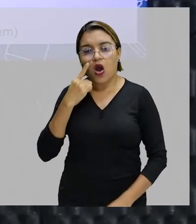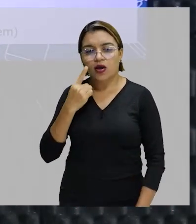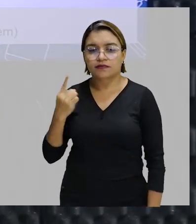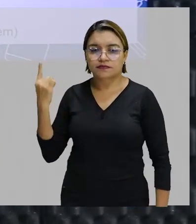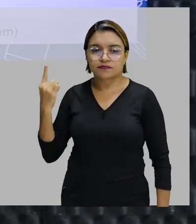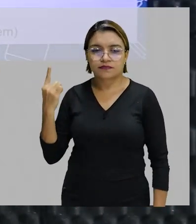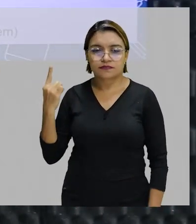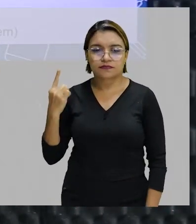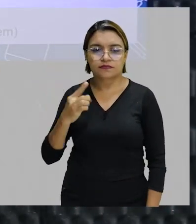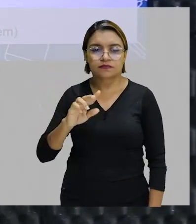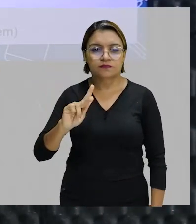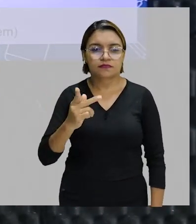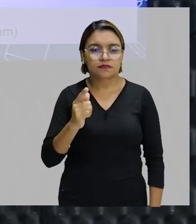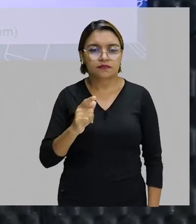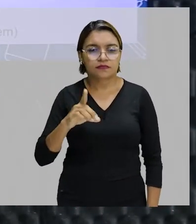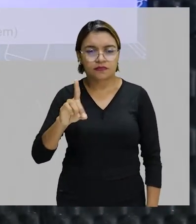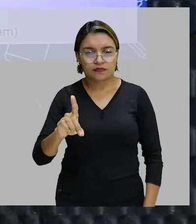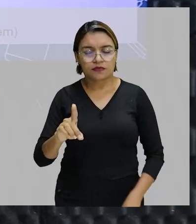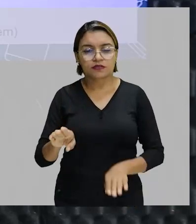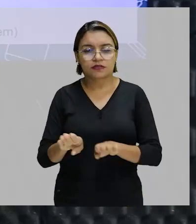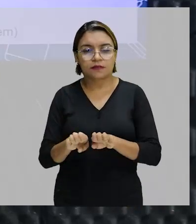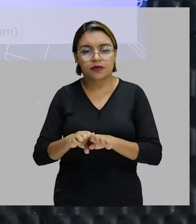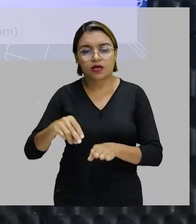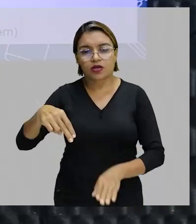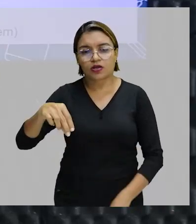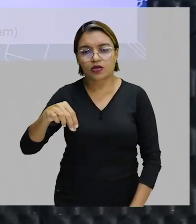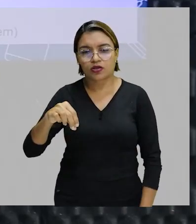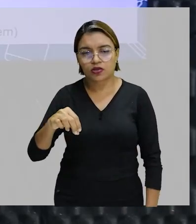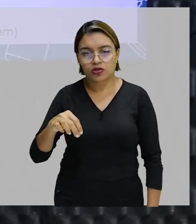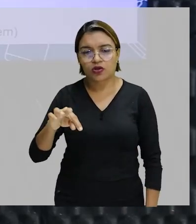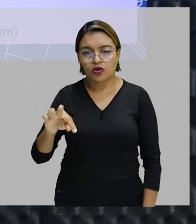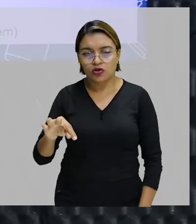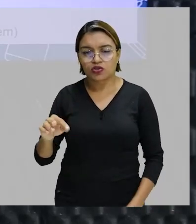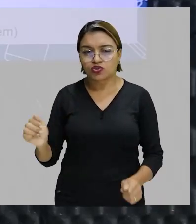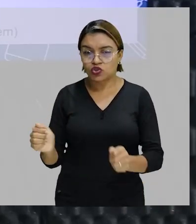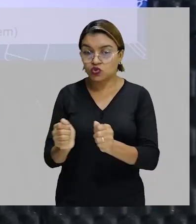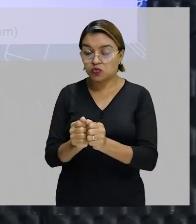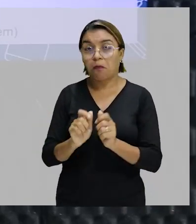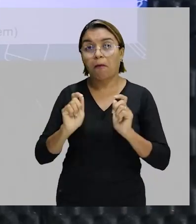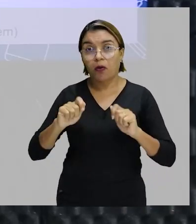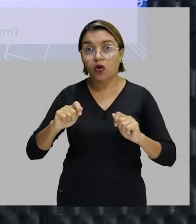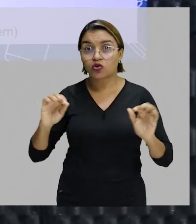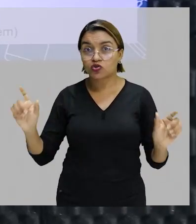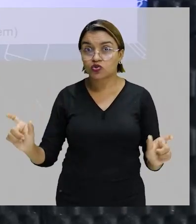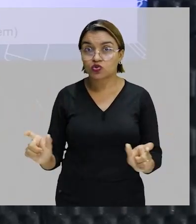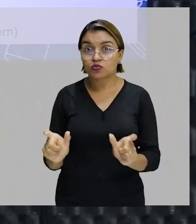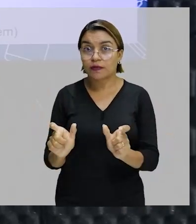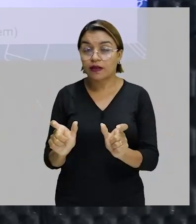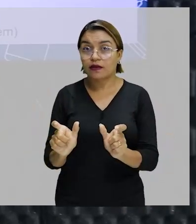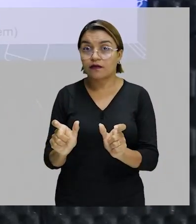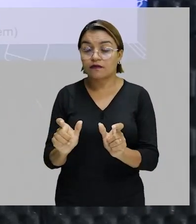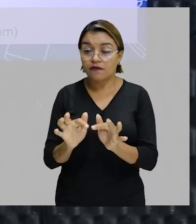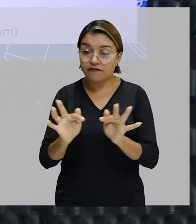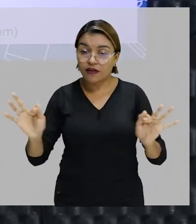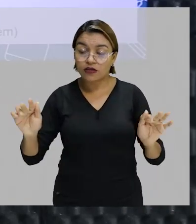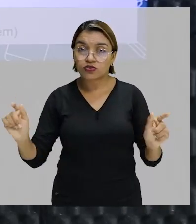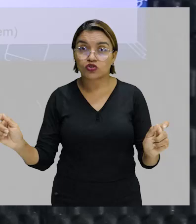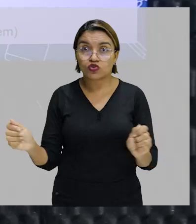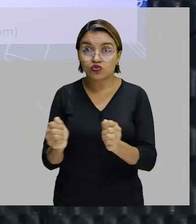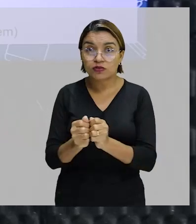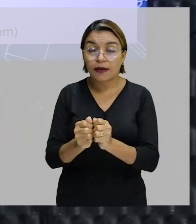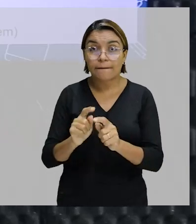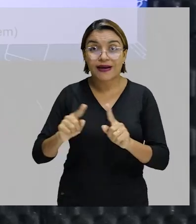not juntos, tá? Um depois do outro. Eu poderia uni-los numa palavra só, seria hadn't, e o